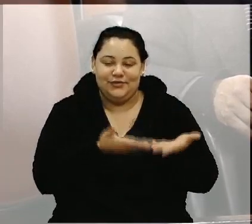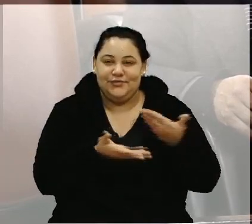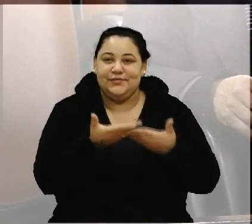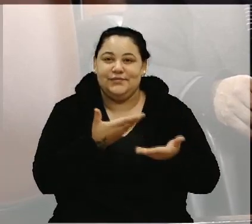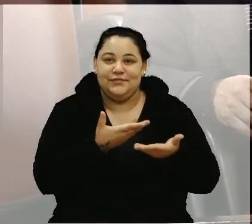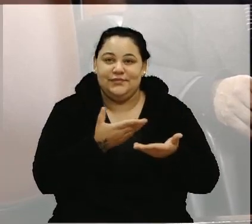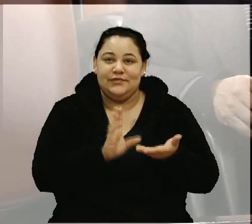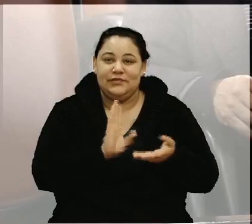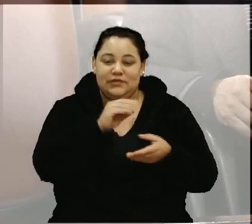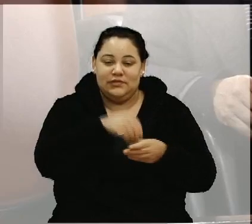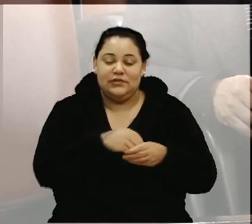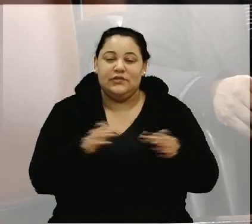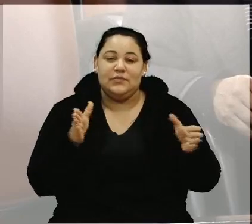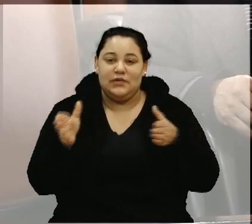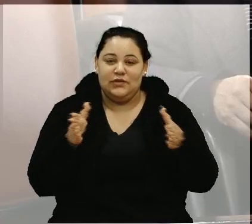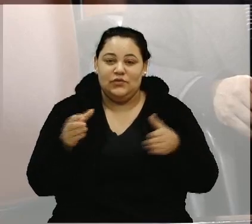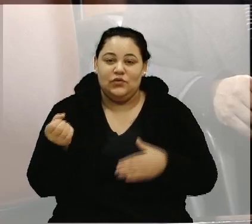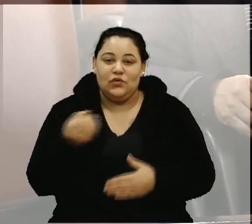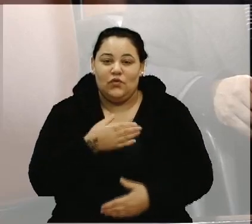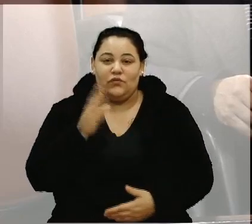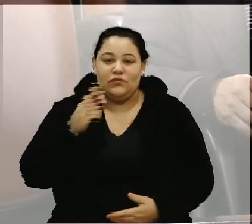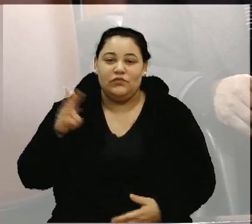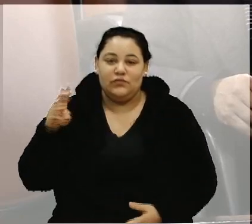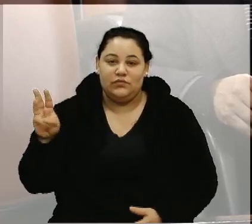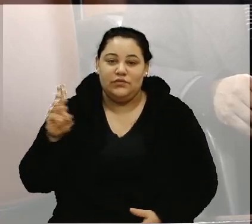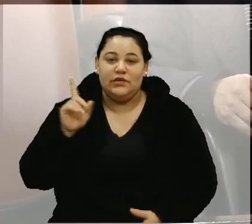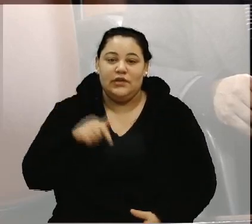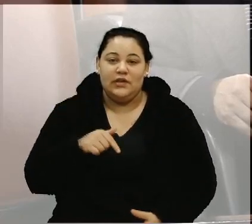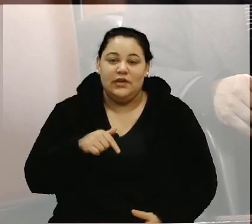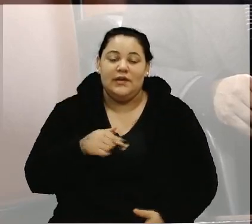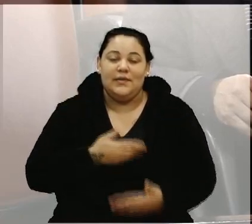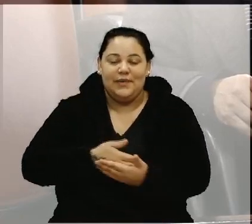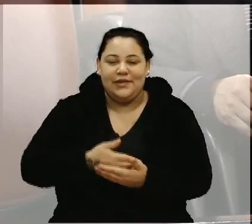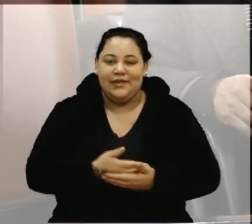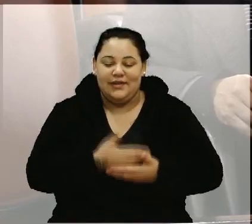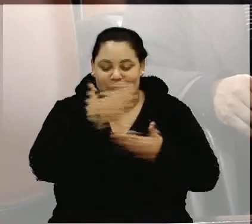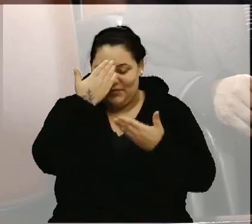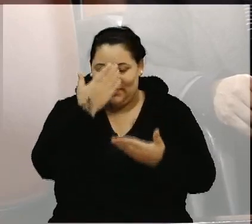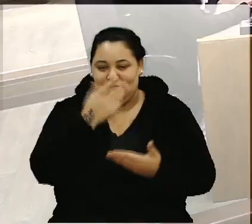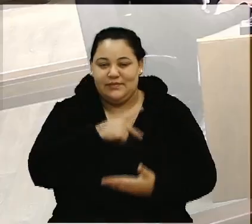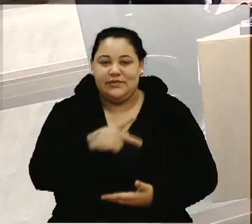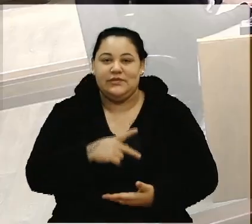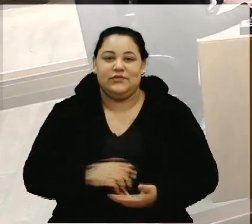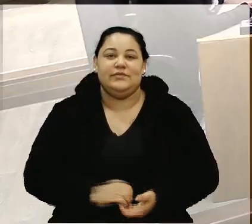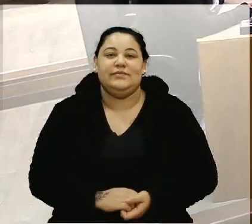nessa nova etapa do Hospital Vervi, que é essa maternidade. Obrigado, presidente.